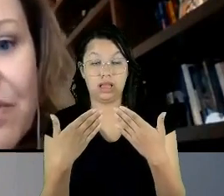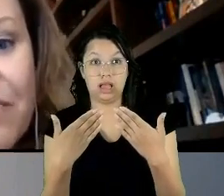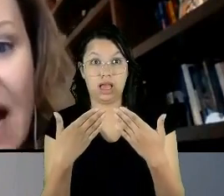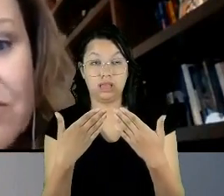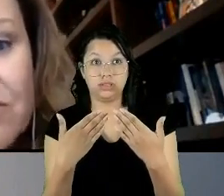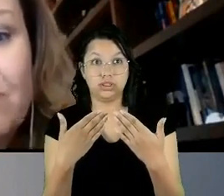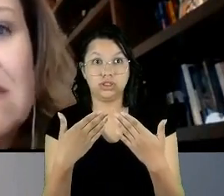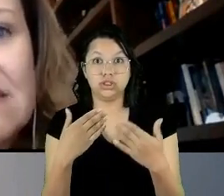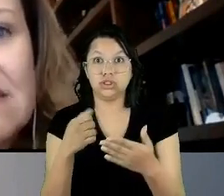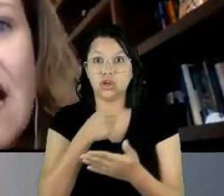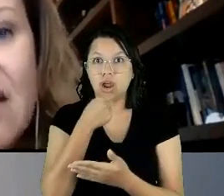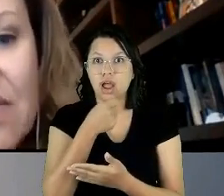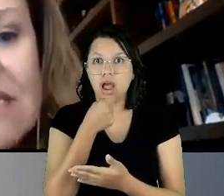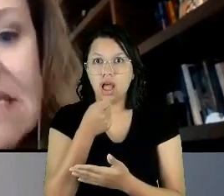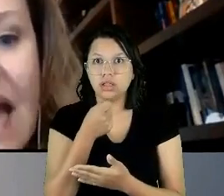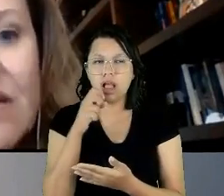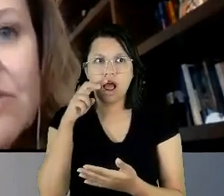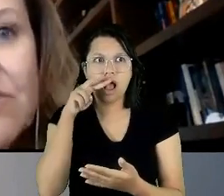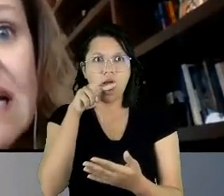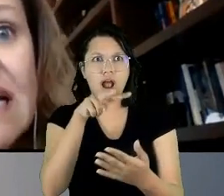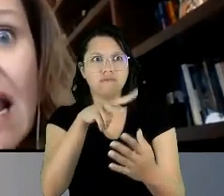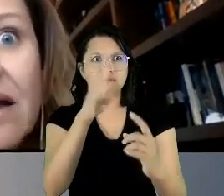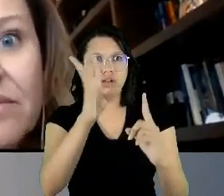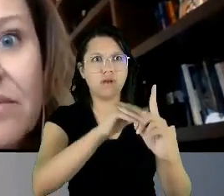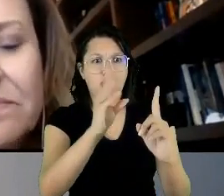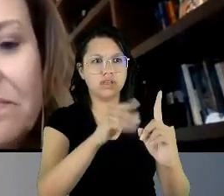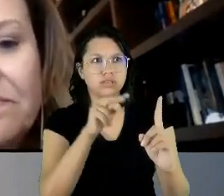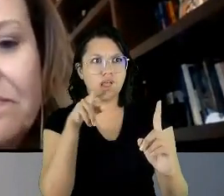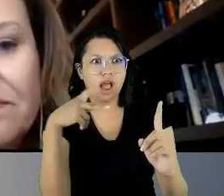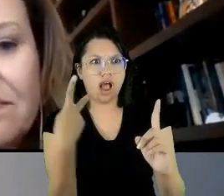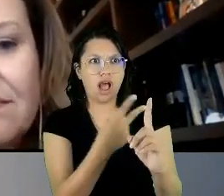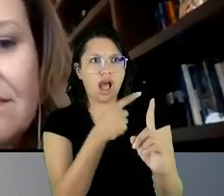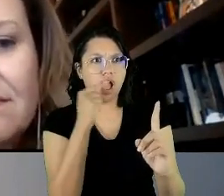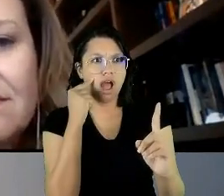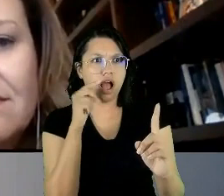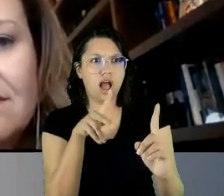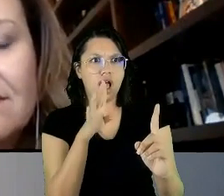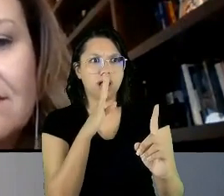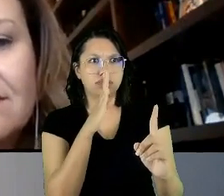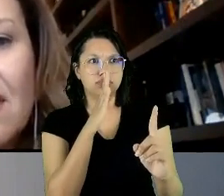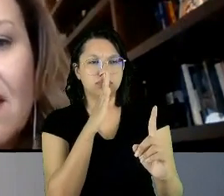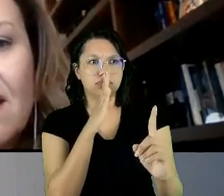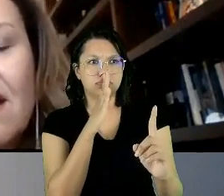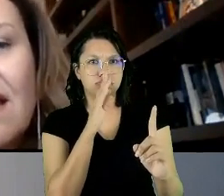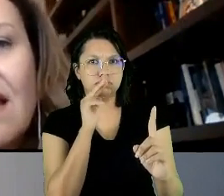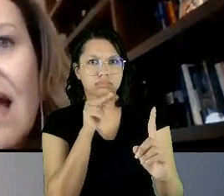e estupefados ao presenciarem um assédio, se calaram.